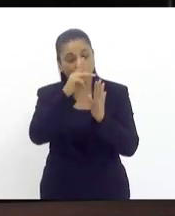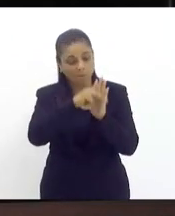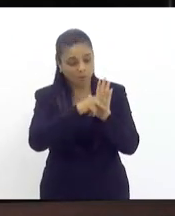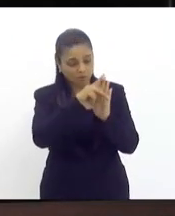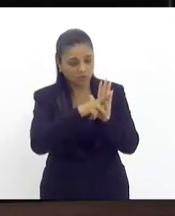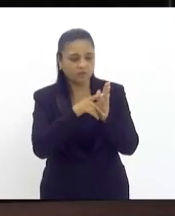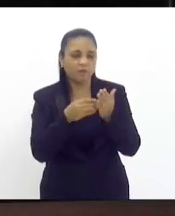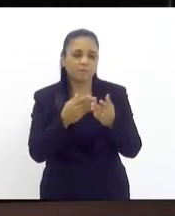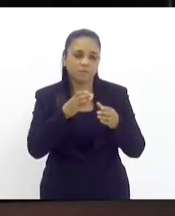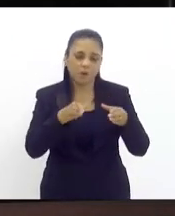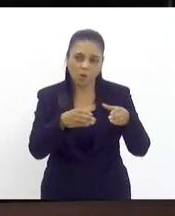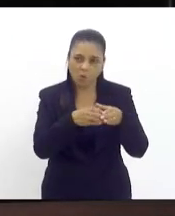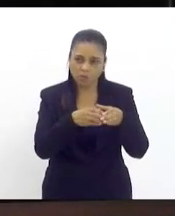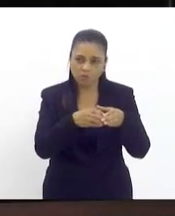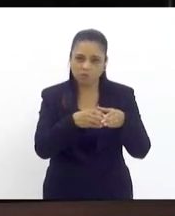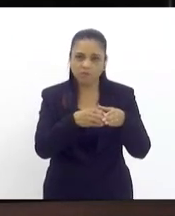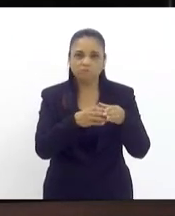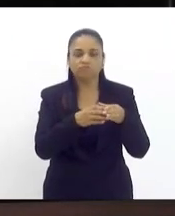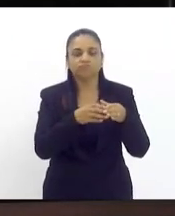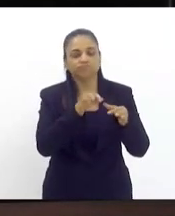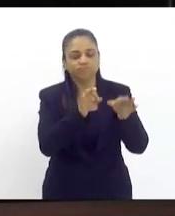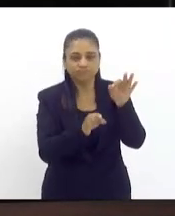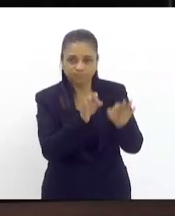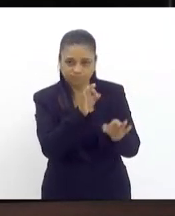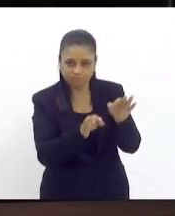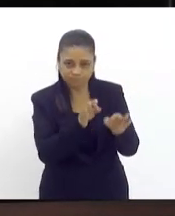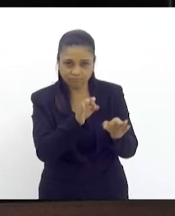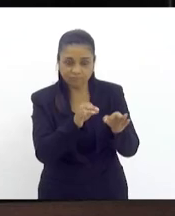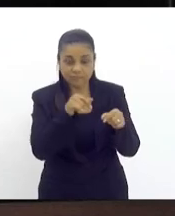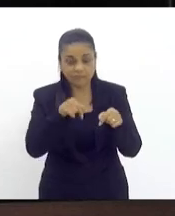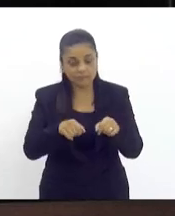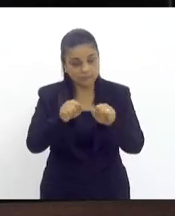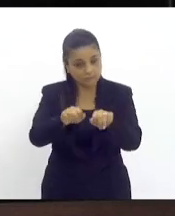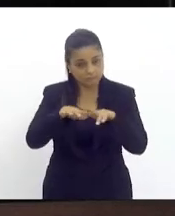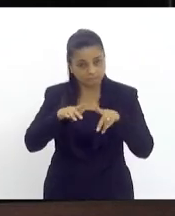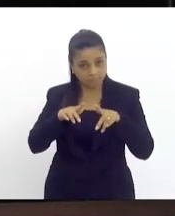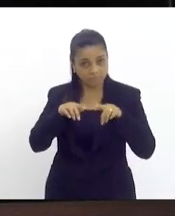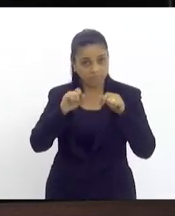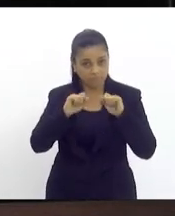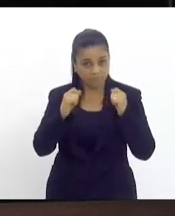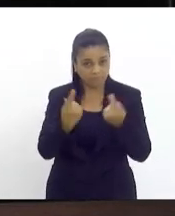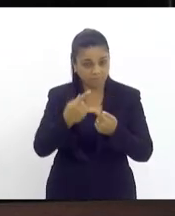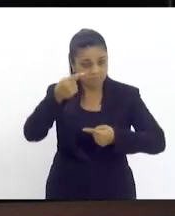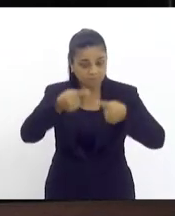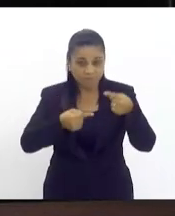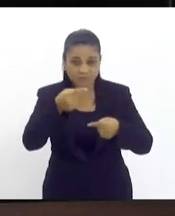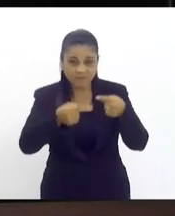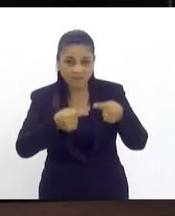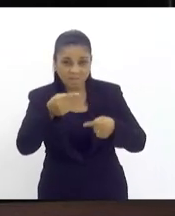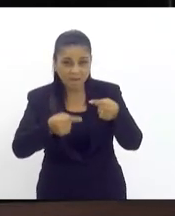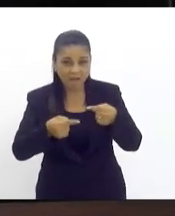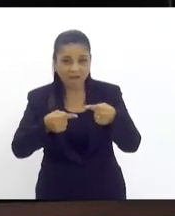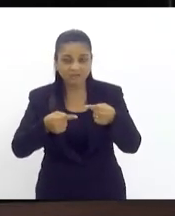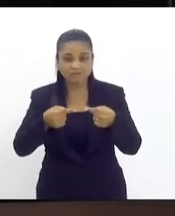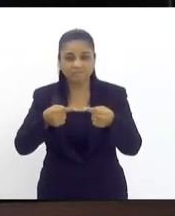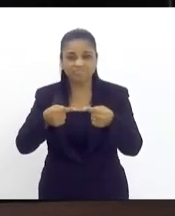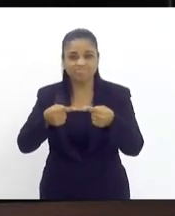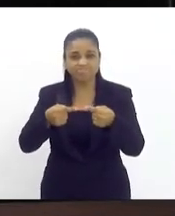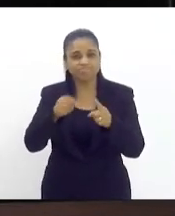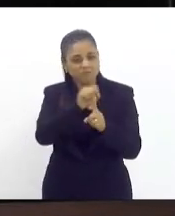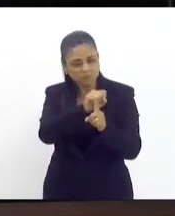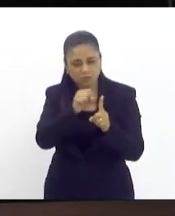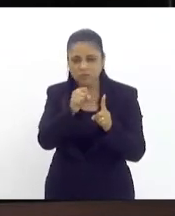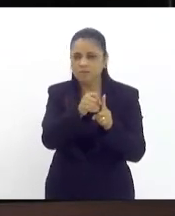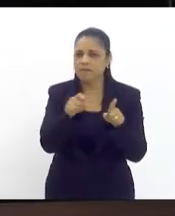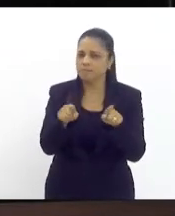comissão de construção na justiça ele traz para essa casa um debate que está latente não apenas na sociedade